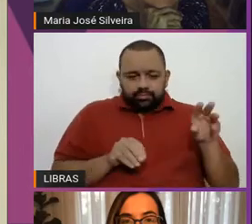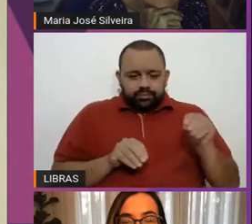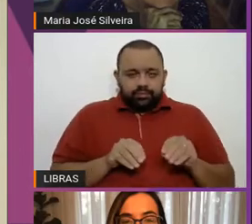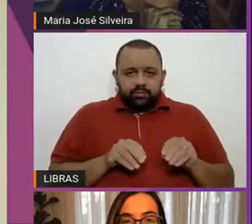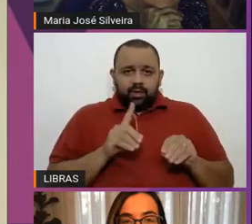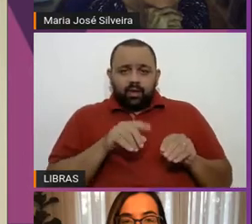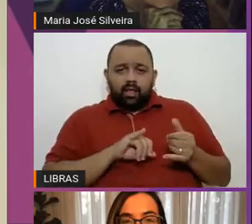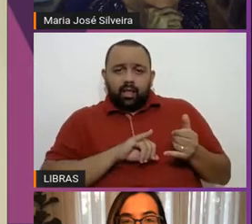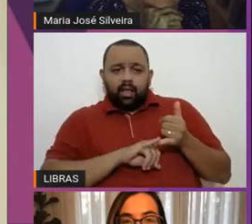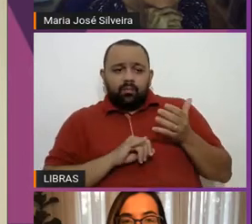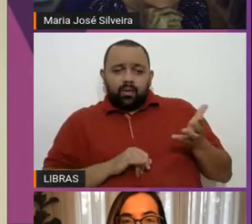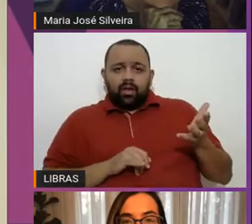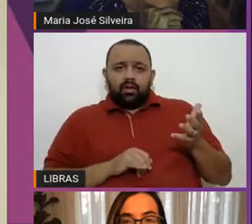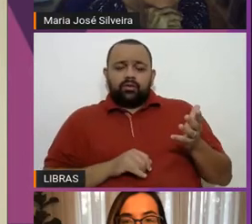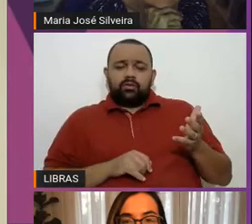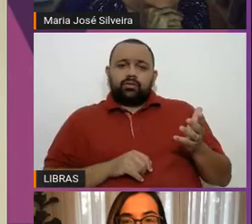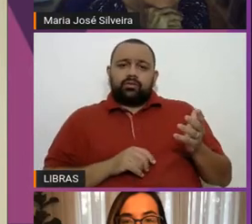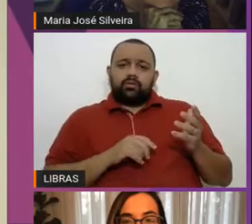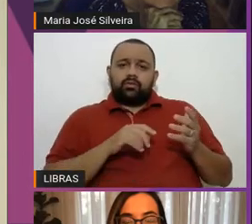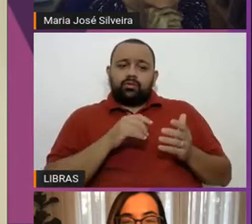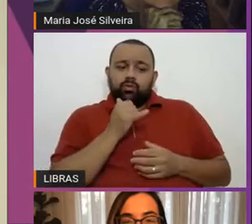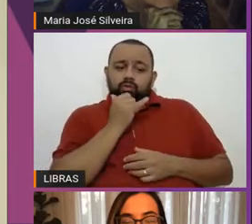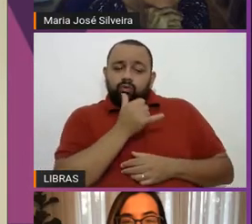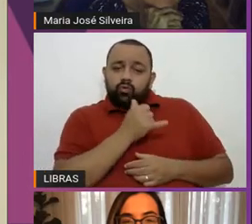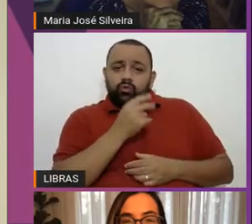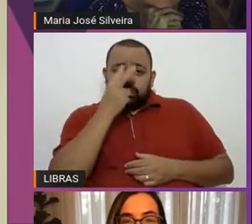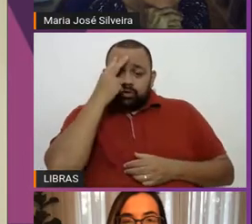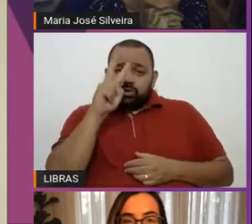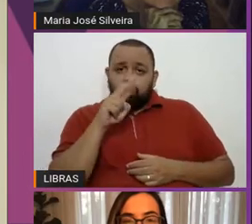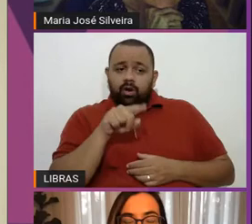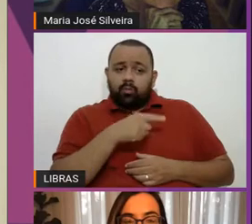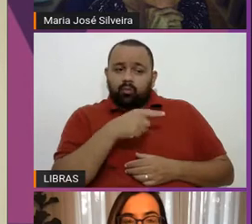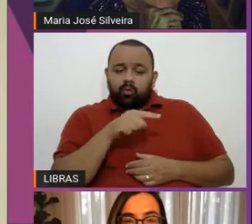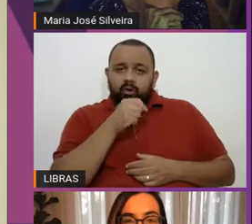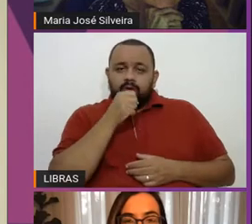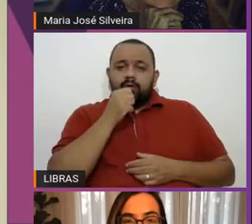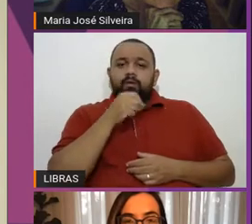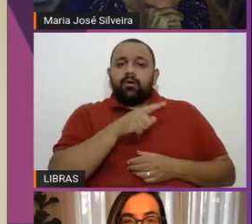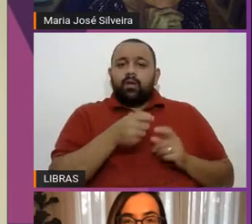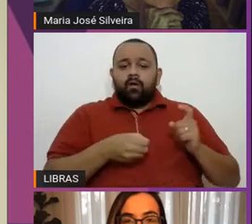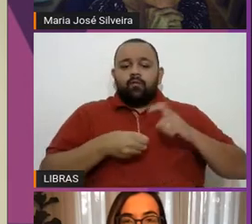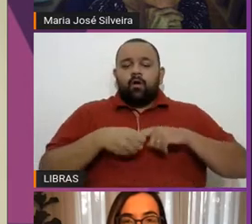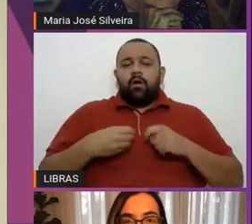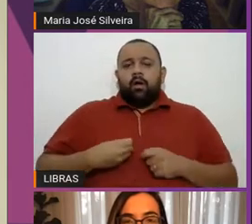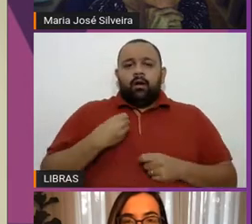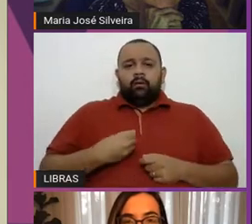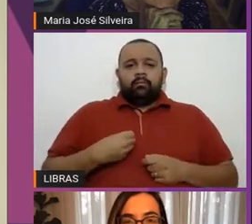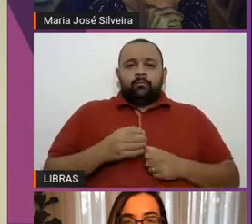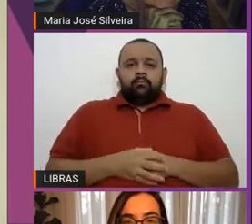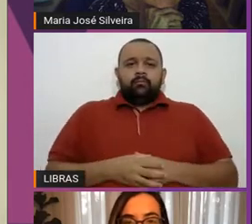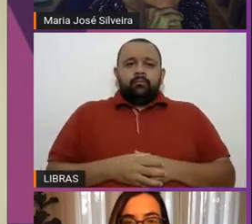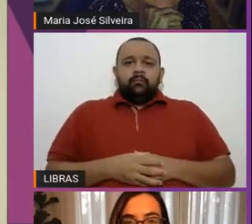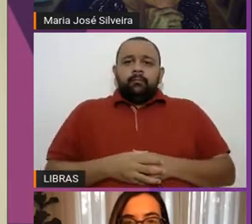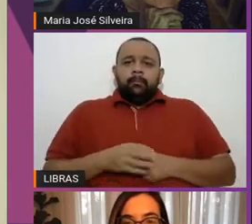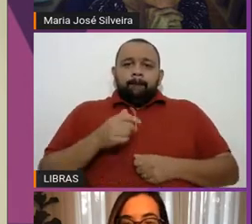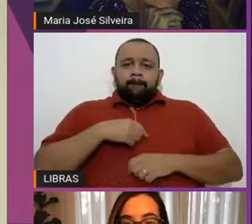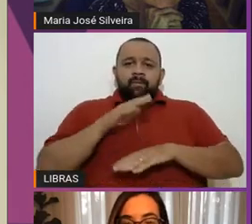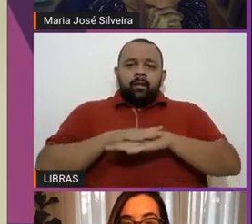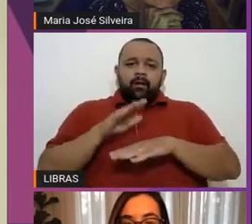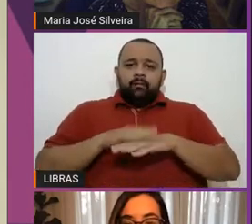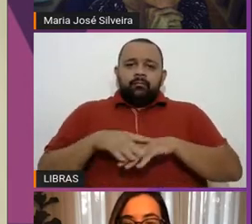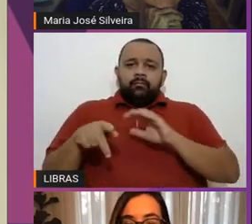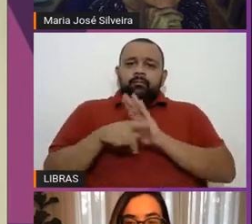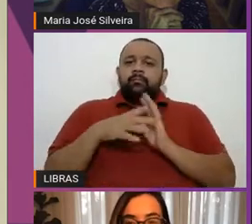e canta para ele uma música conta para ele uma história para que ele volte a vida e é assim que eu depois que me